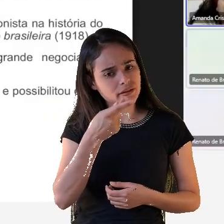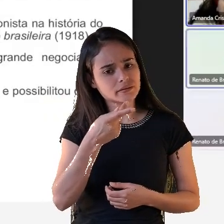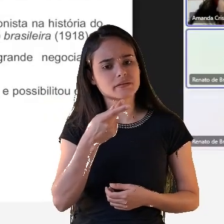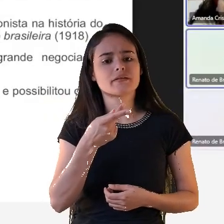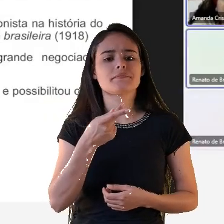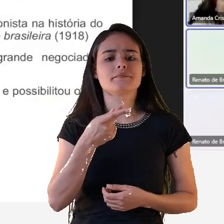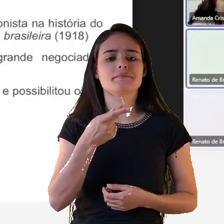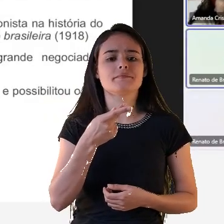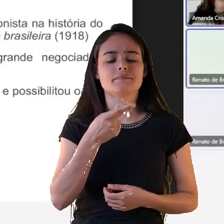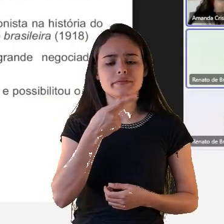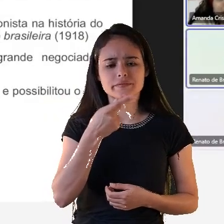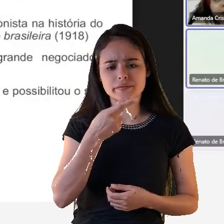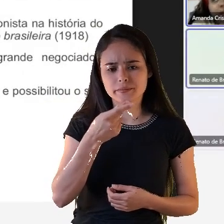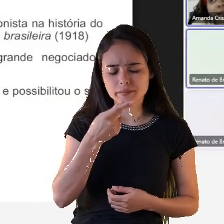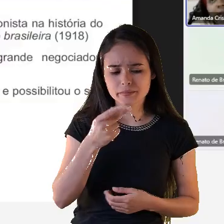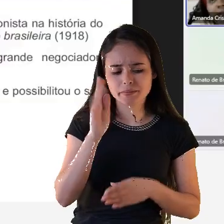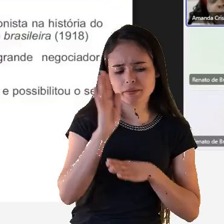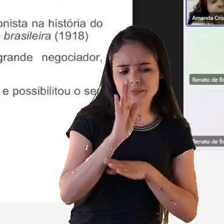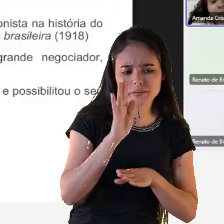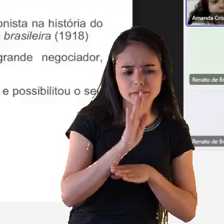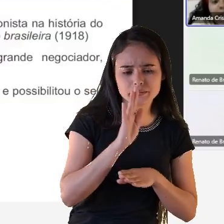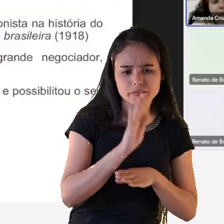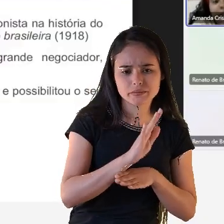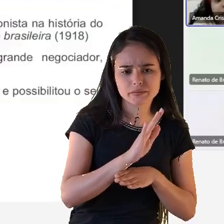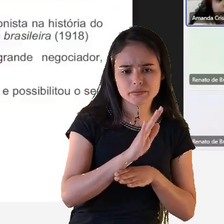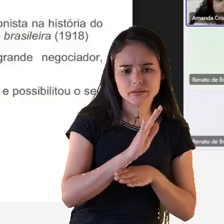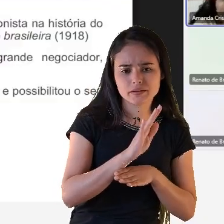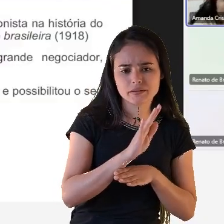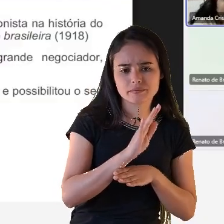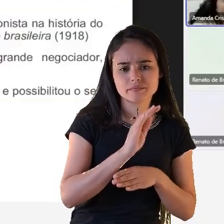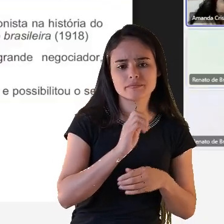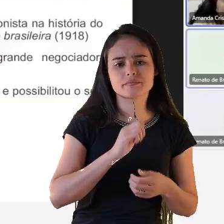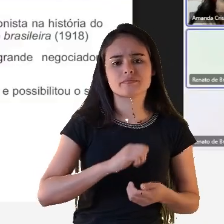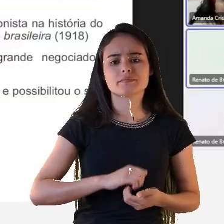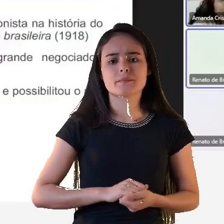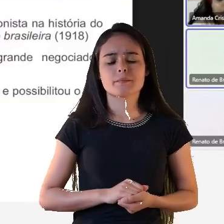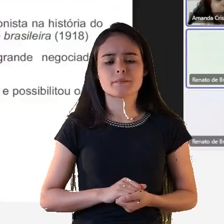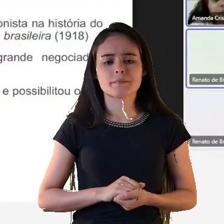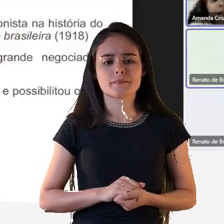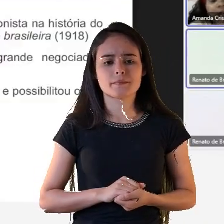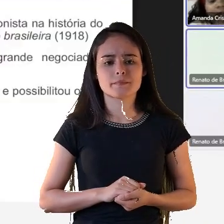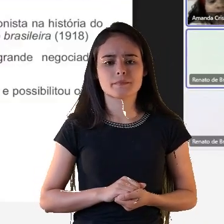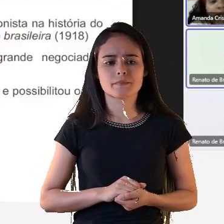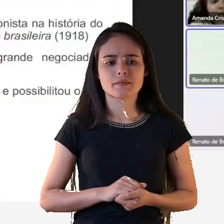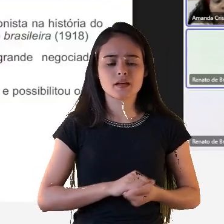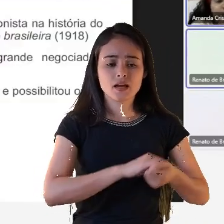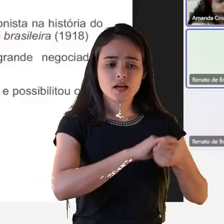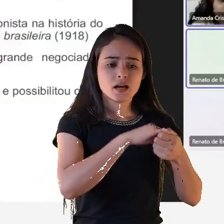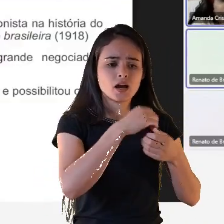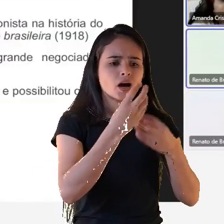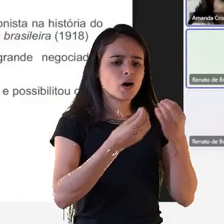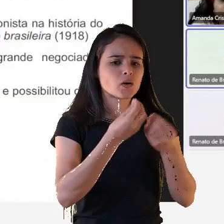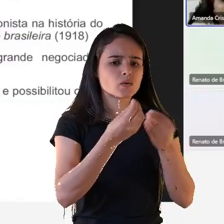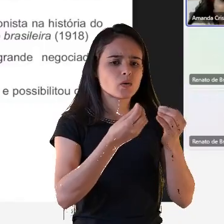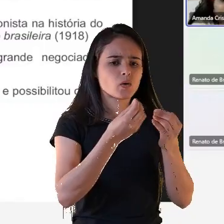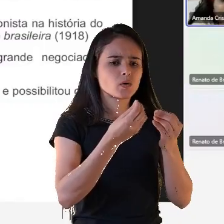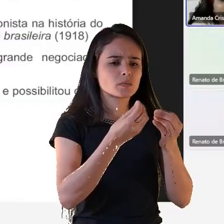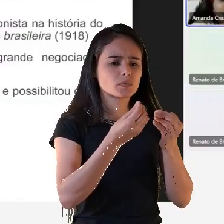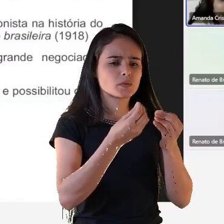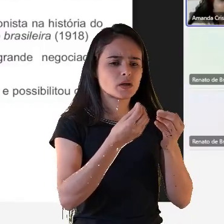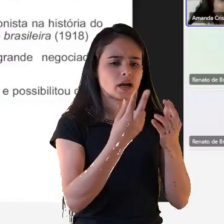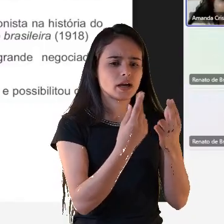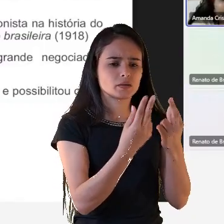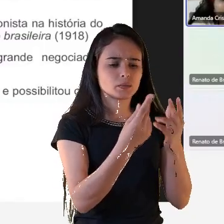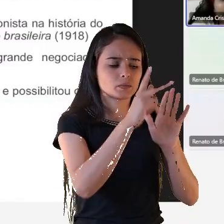a fazer essa proposta que o Tiago Rogério traz no projeto Quirino, né?